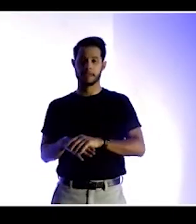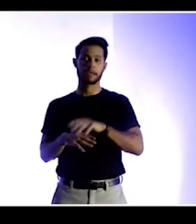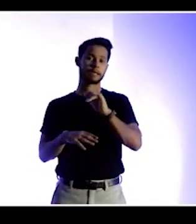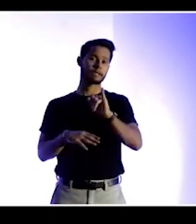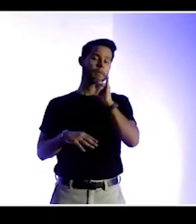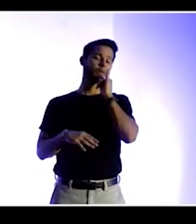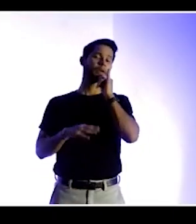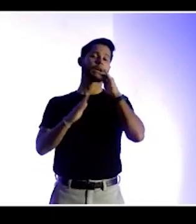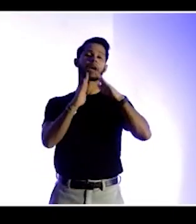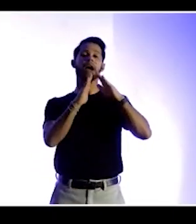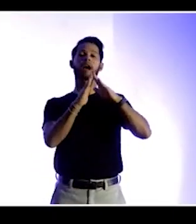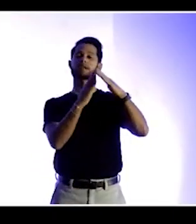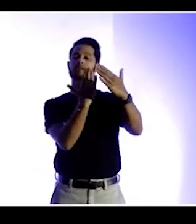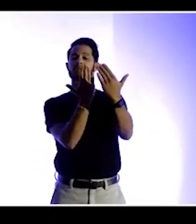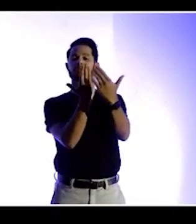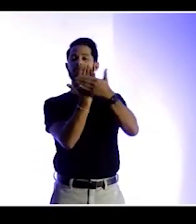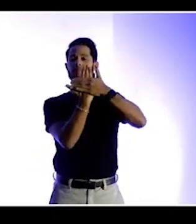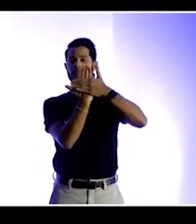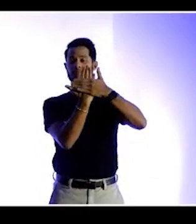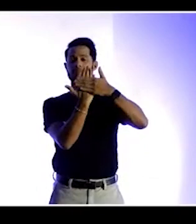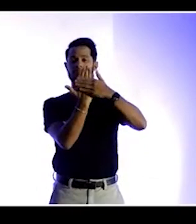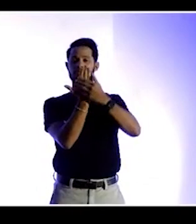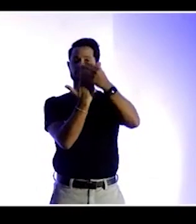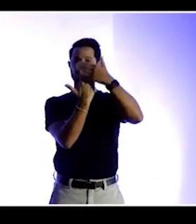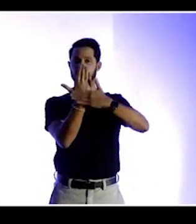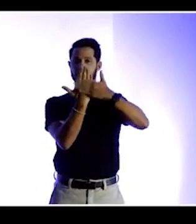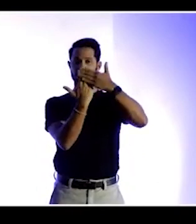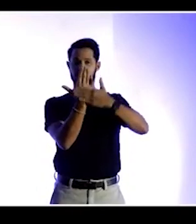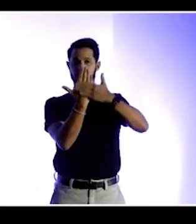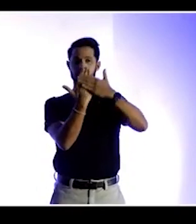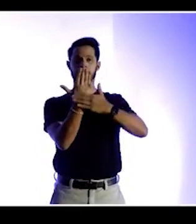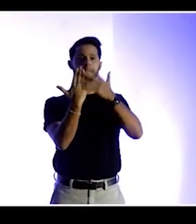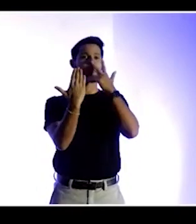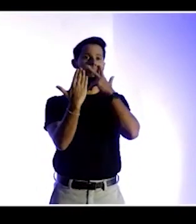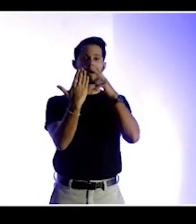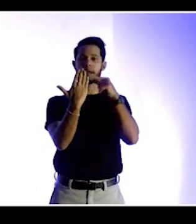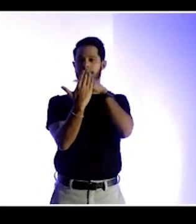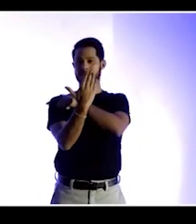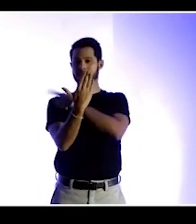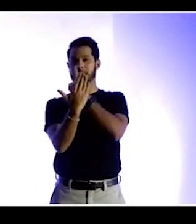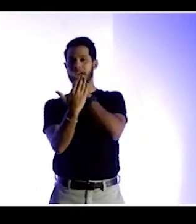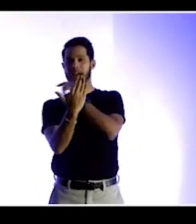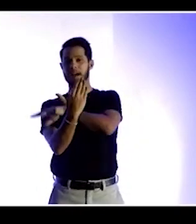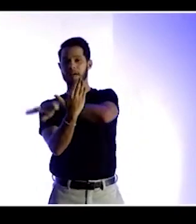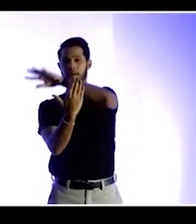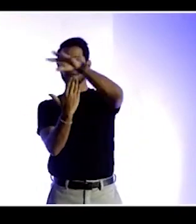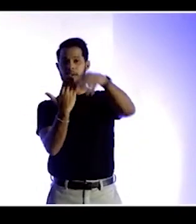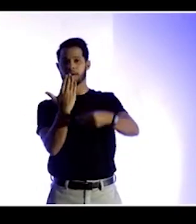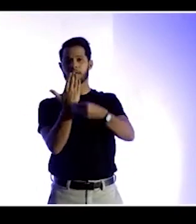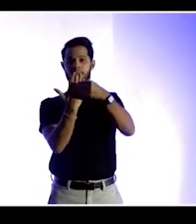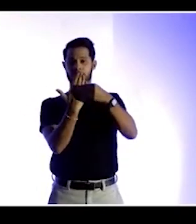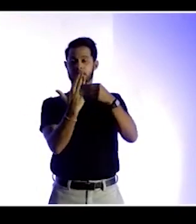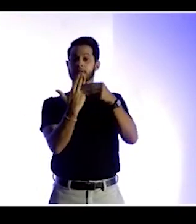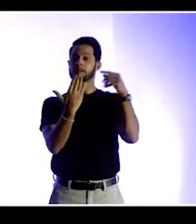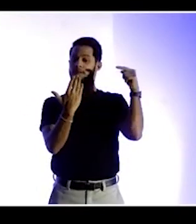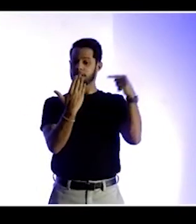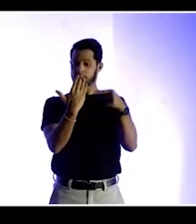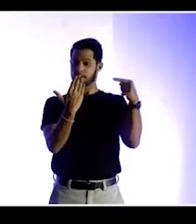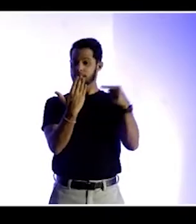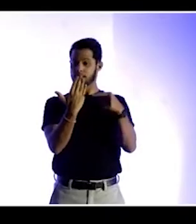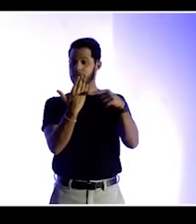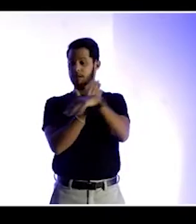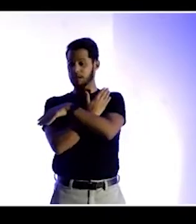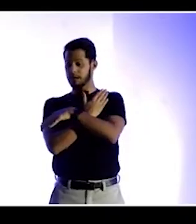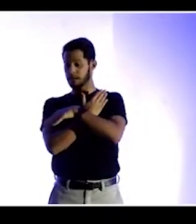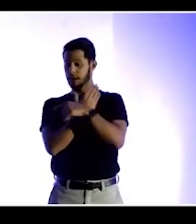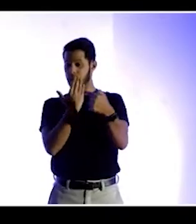uma casa, você está botando uma usina numa área que já está sendo ocupada. Então, a usina virtualmente ocupa espaço zero,